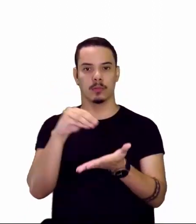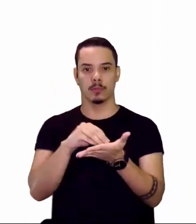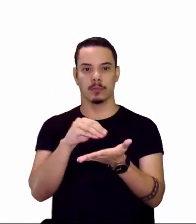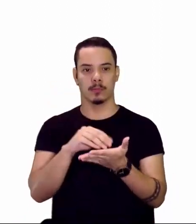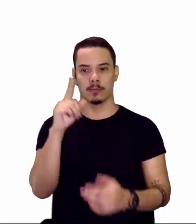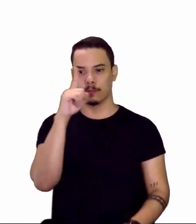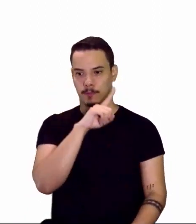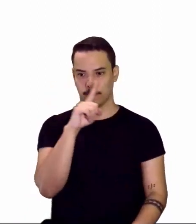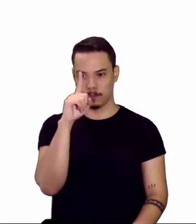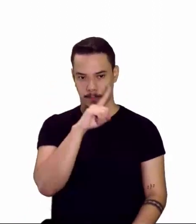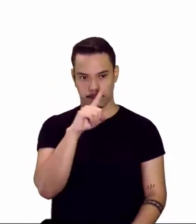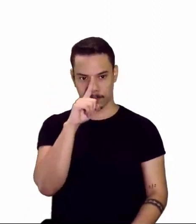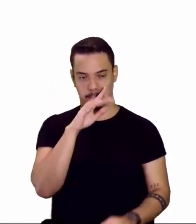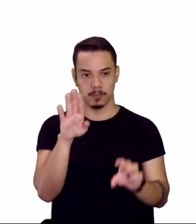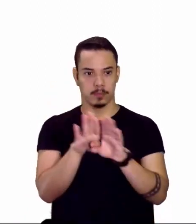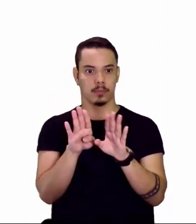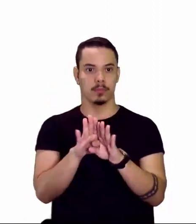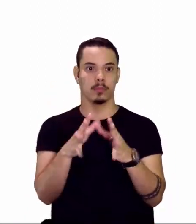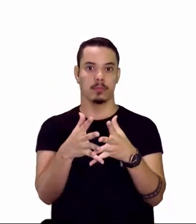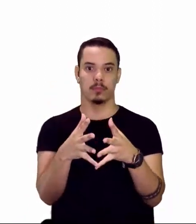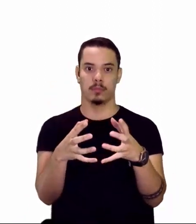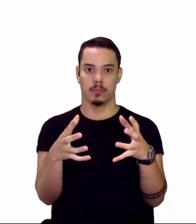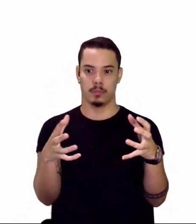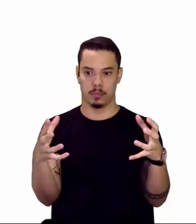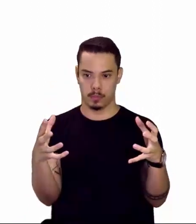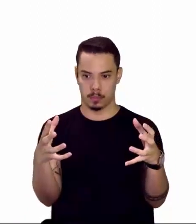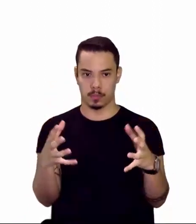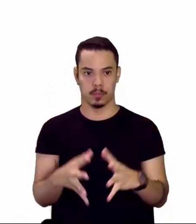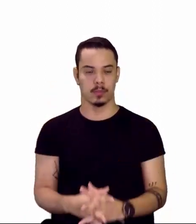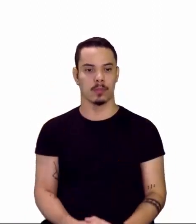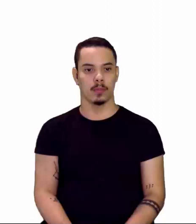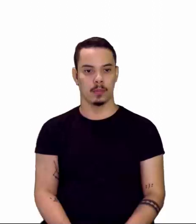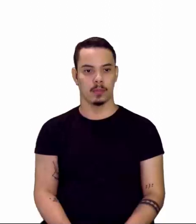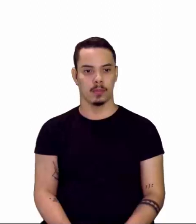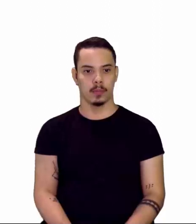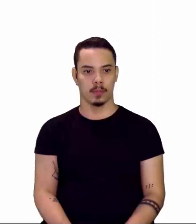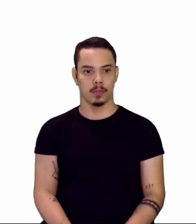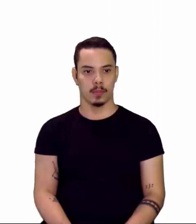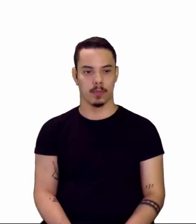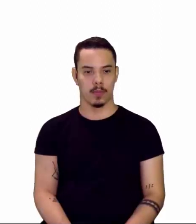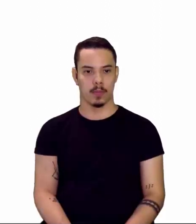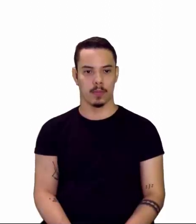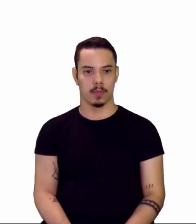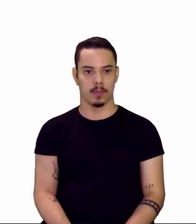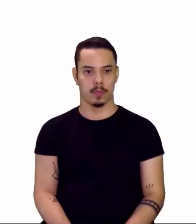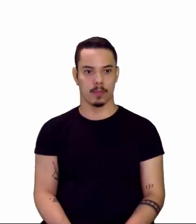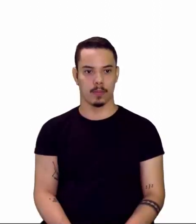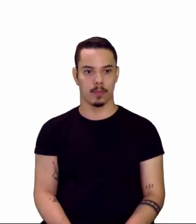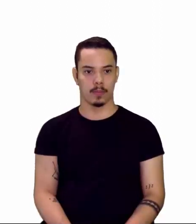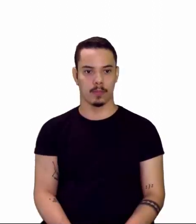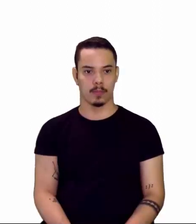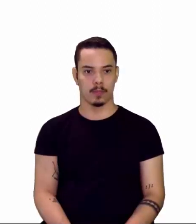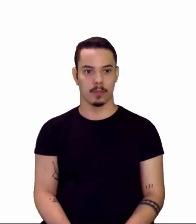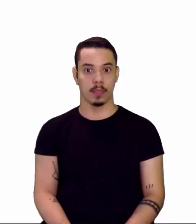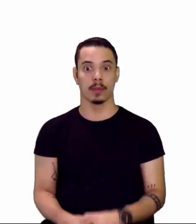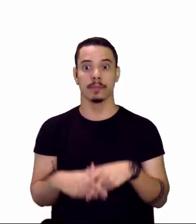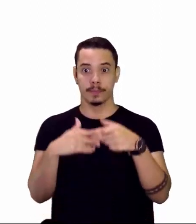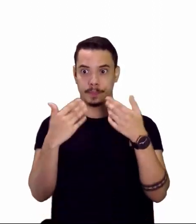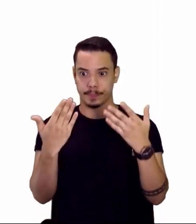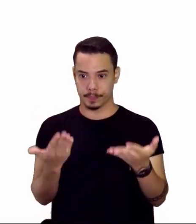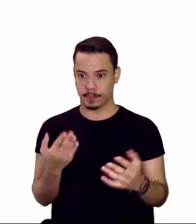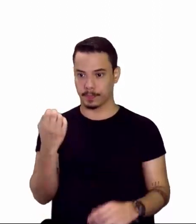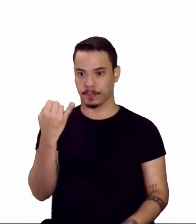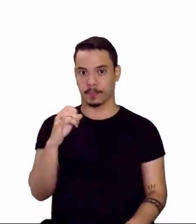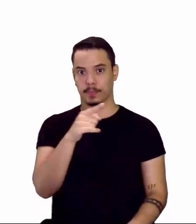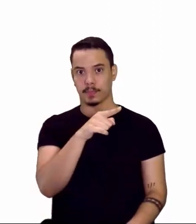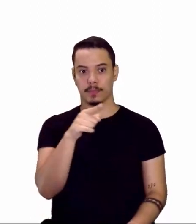em e moléculas com expansão no octeto, no caso da C. Vamos lá, então? Com certeza, se